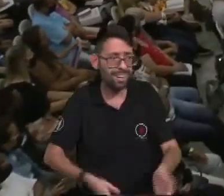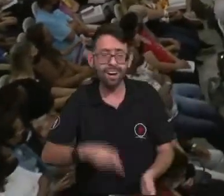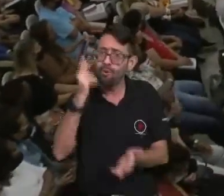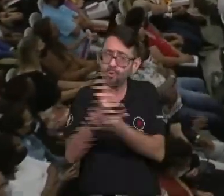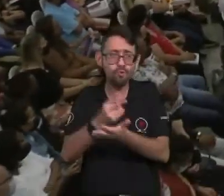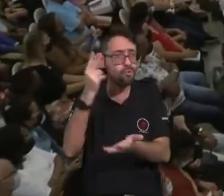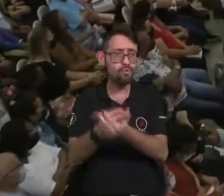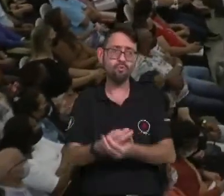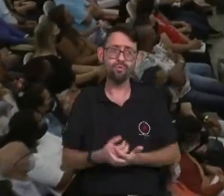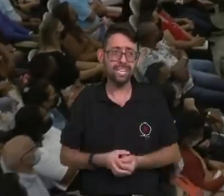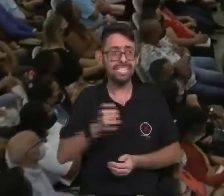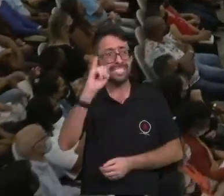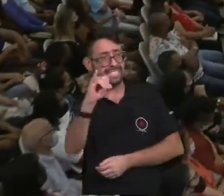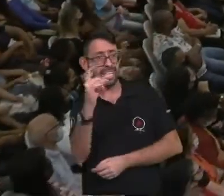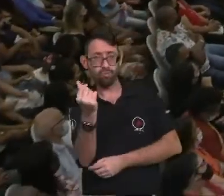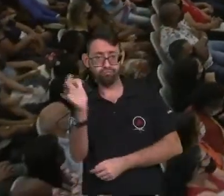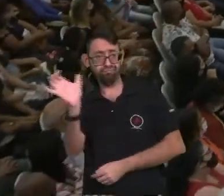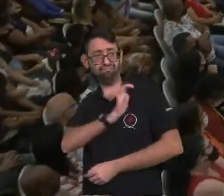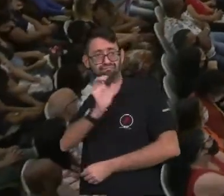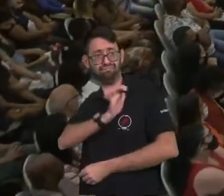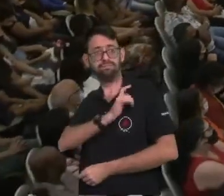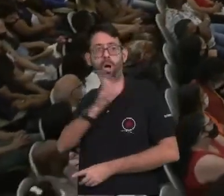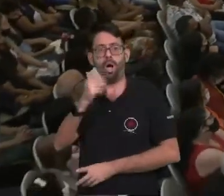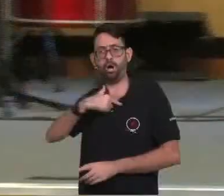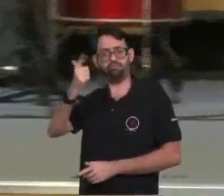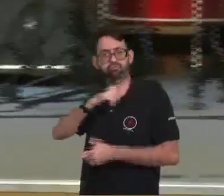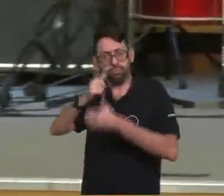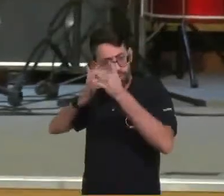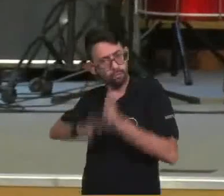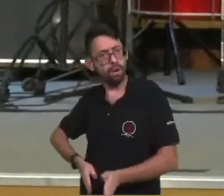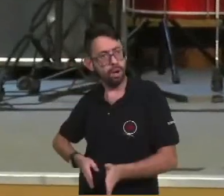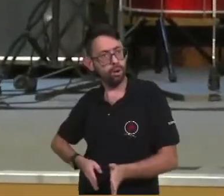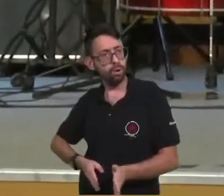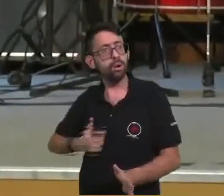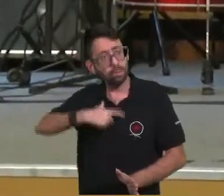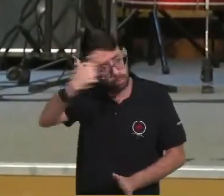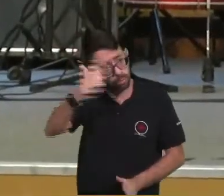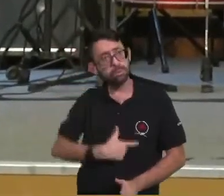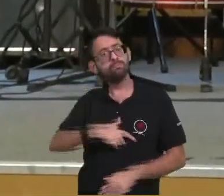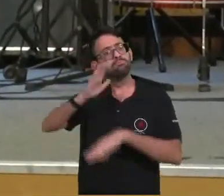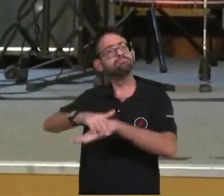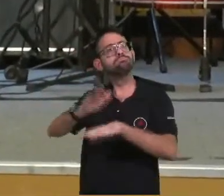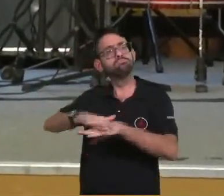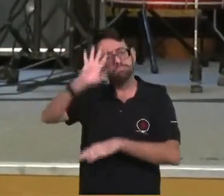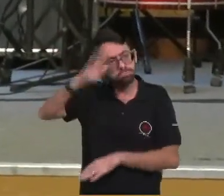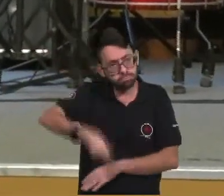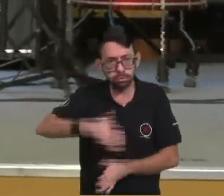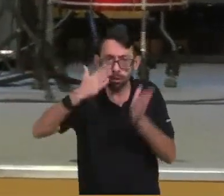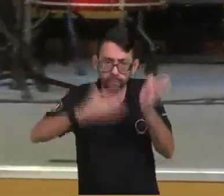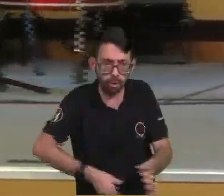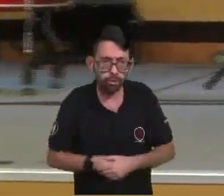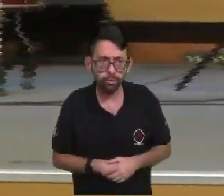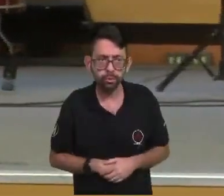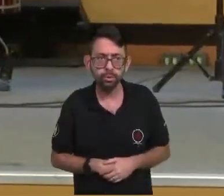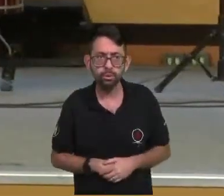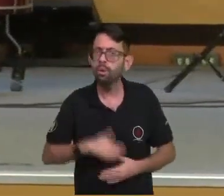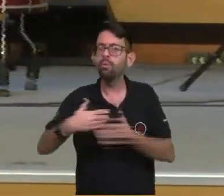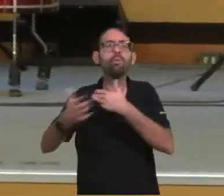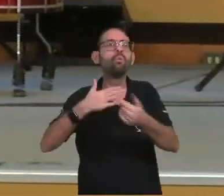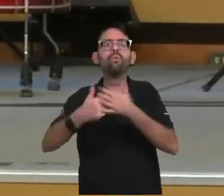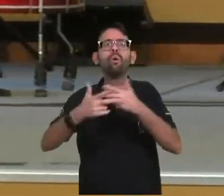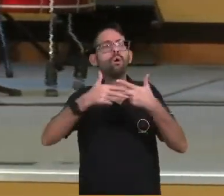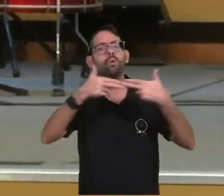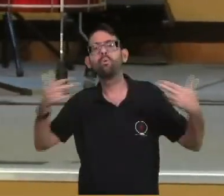chegar quando você tiver muita coisa. Não, a fidelidade vai chegar quando você resolver ser fiel. Pare com essa história. O cara